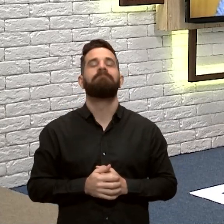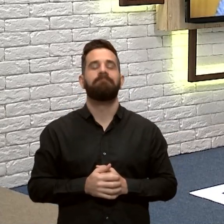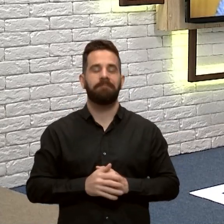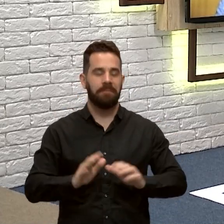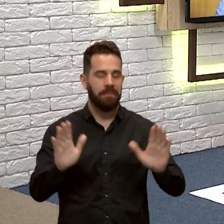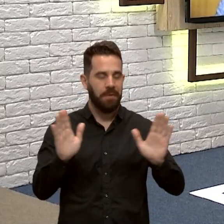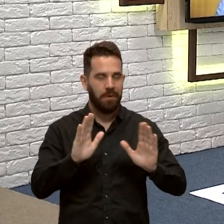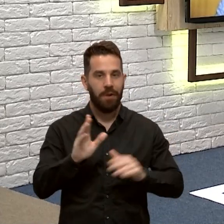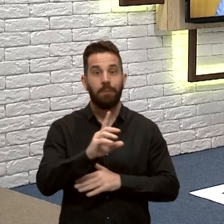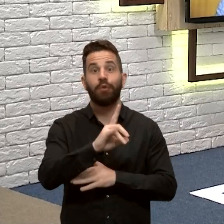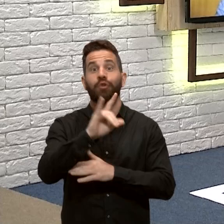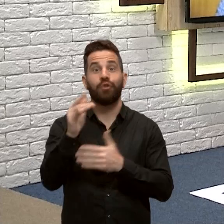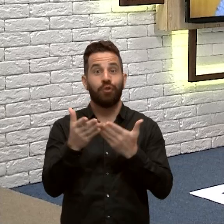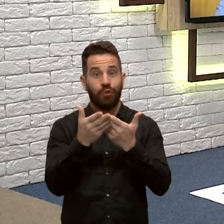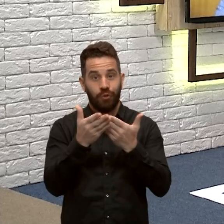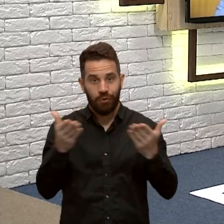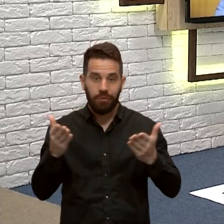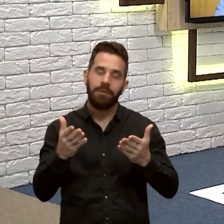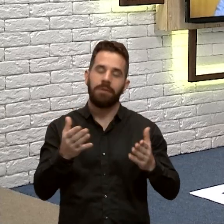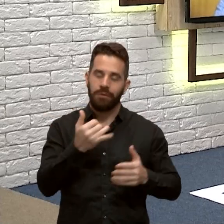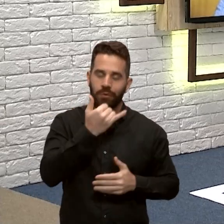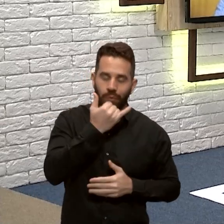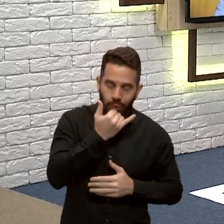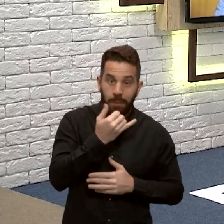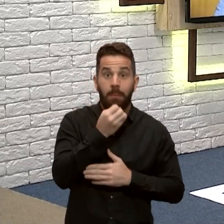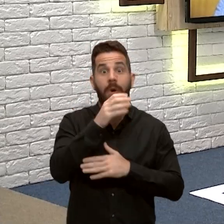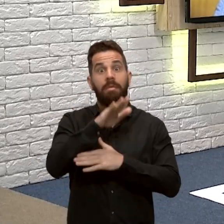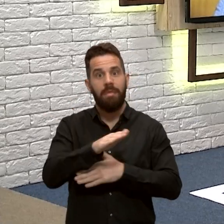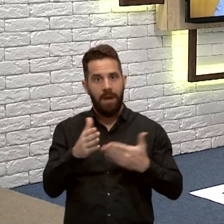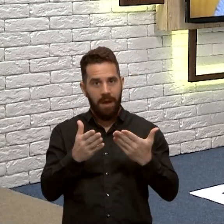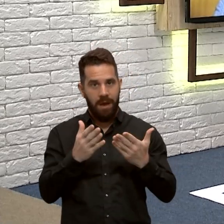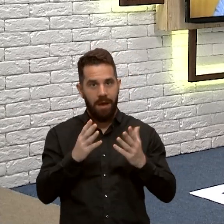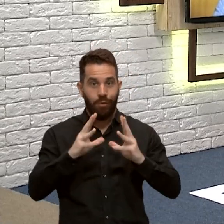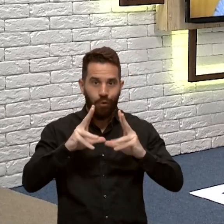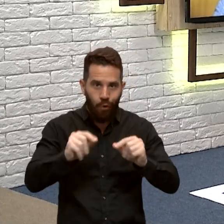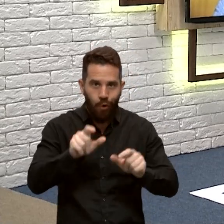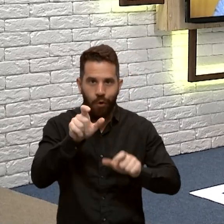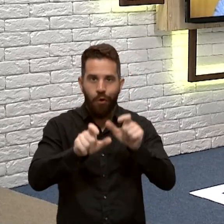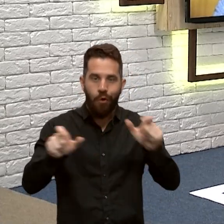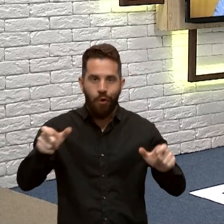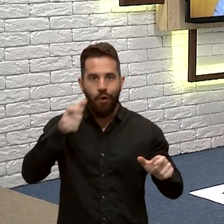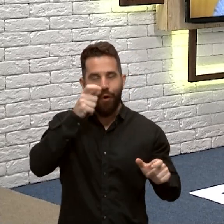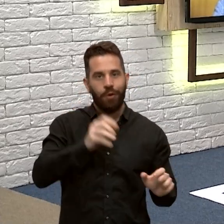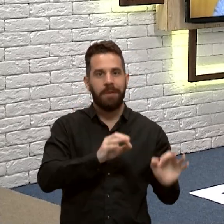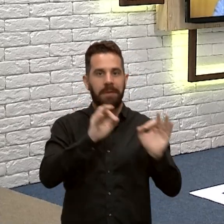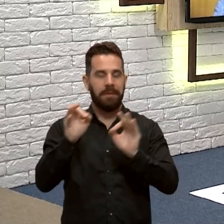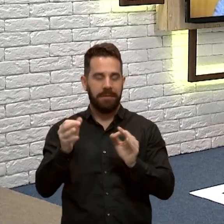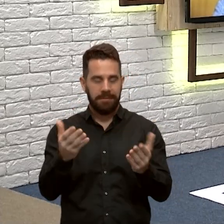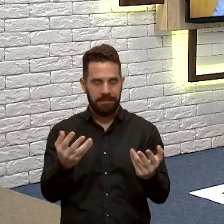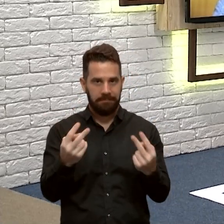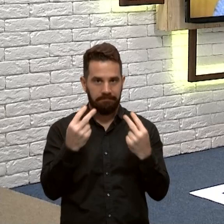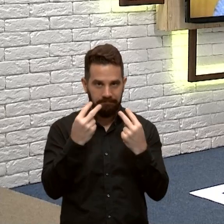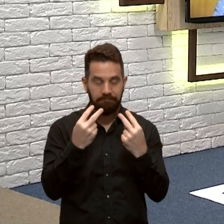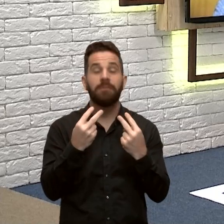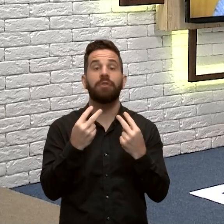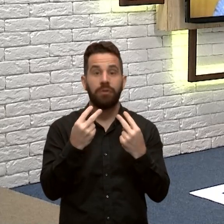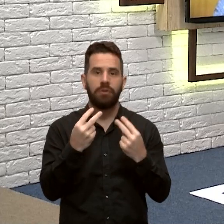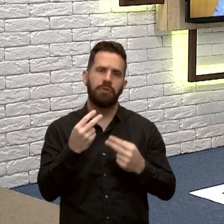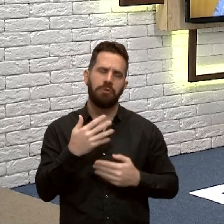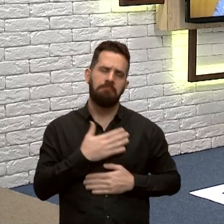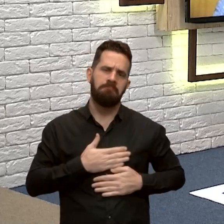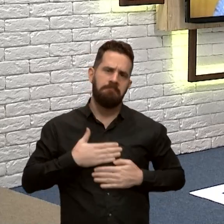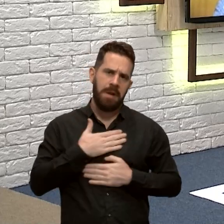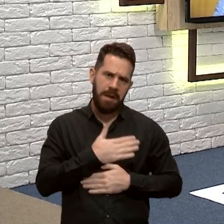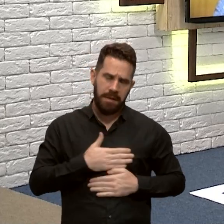Olá, bom dia a todos. Boa tarde, né? A todos que nos assistem. É um prazer estar aqui para a gente falar